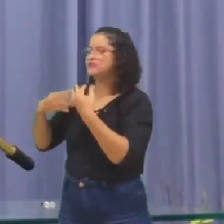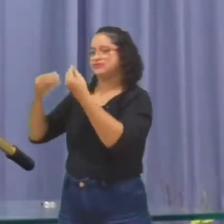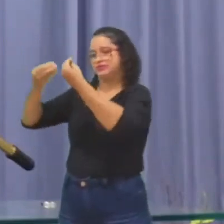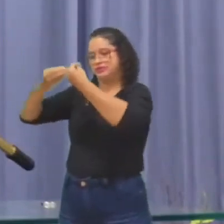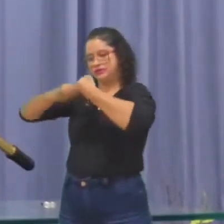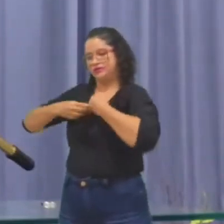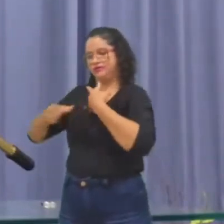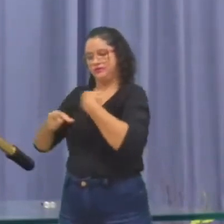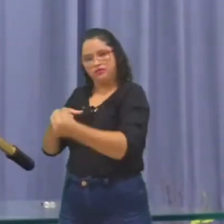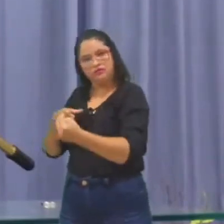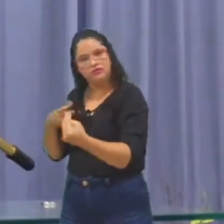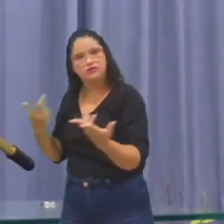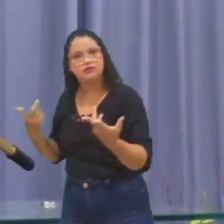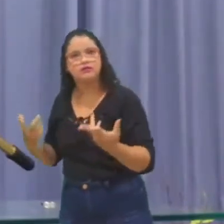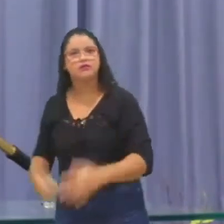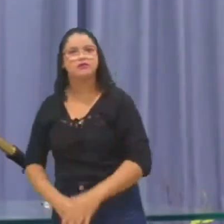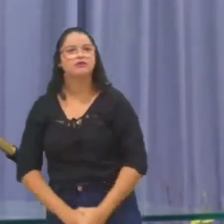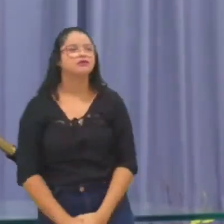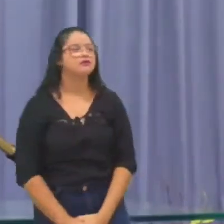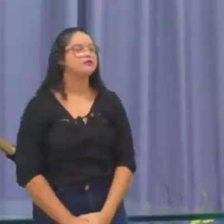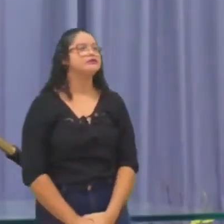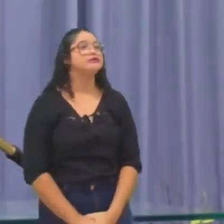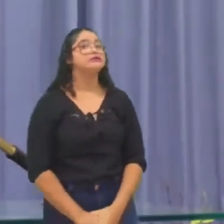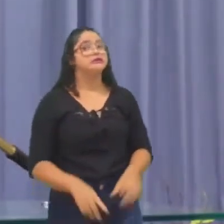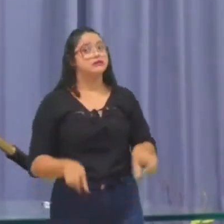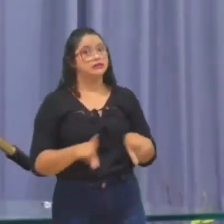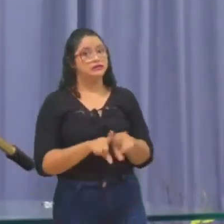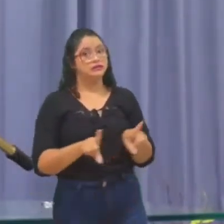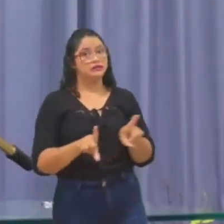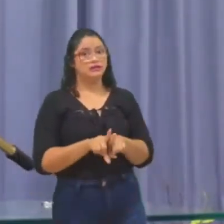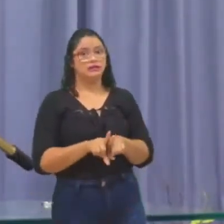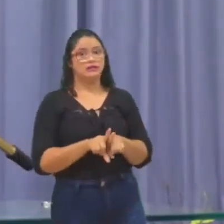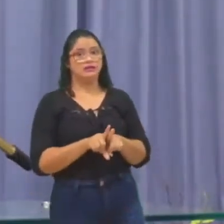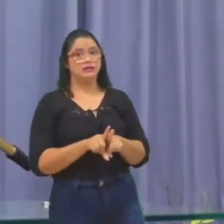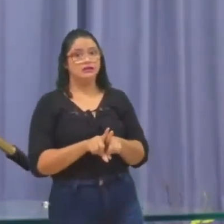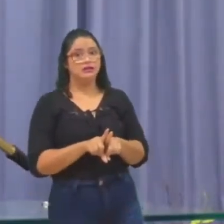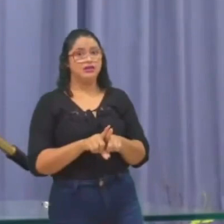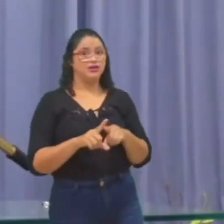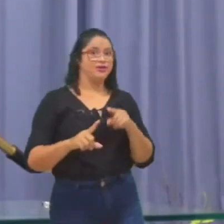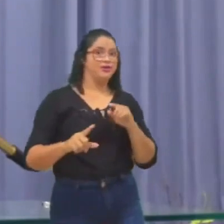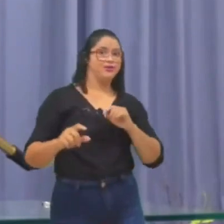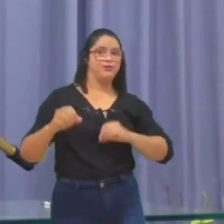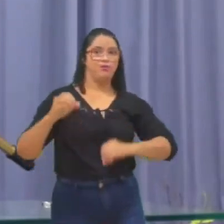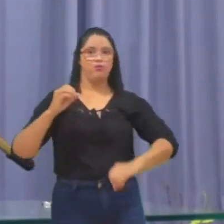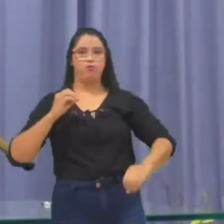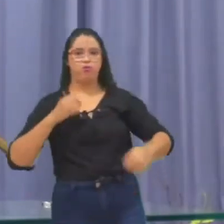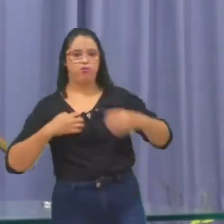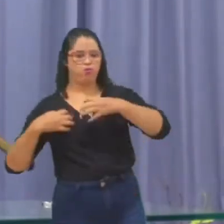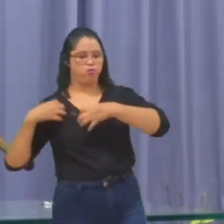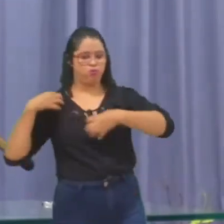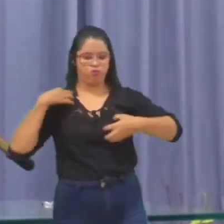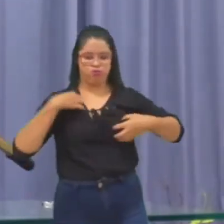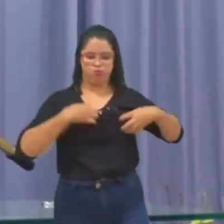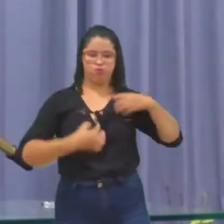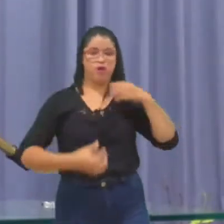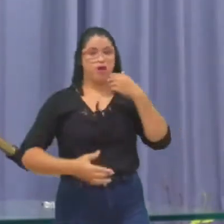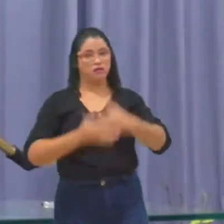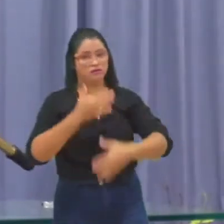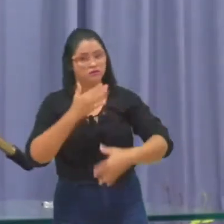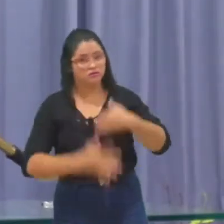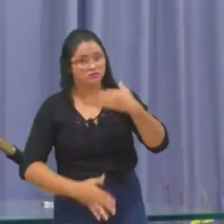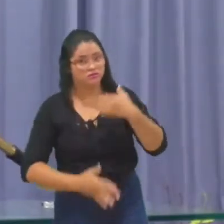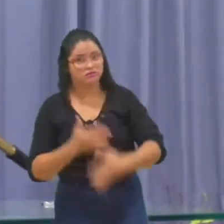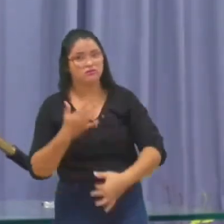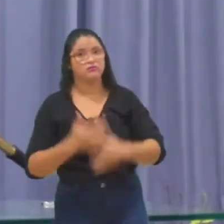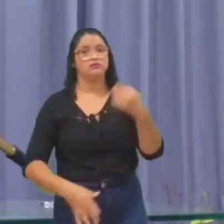vitória. Vemos então que o desespero só atrapalha. No verso 10 está